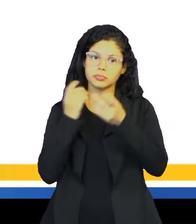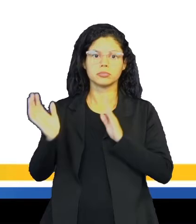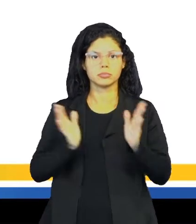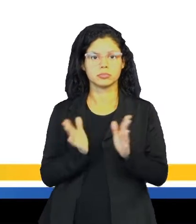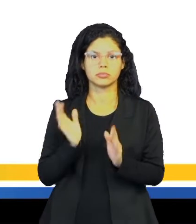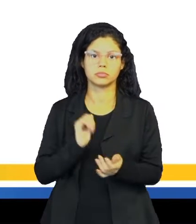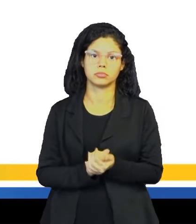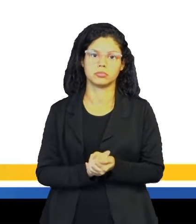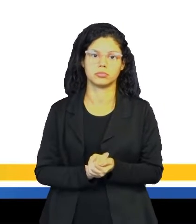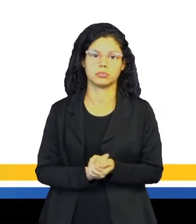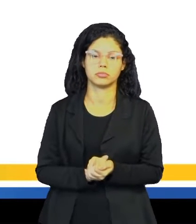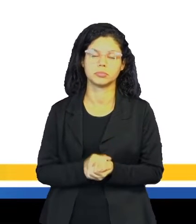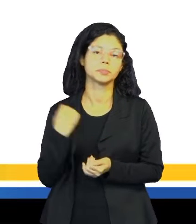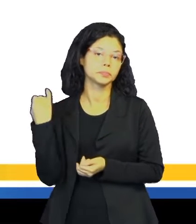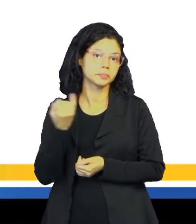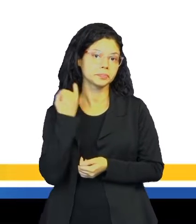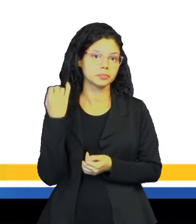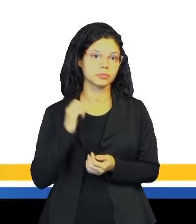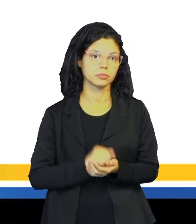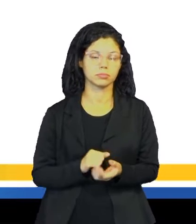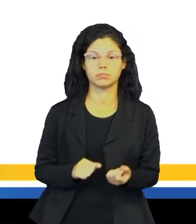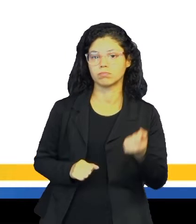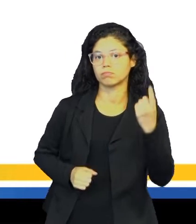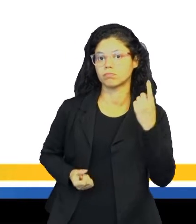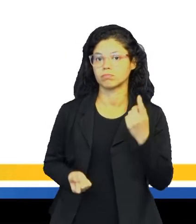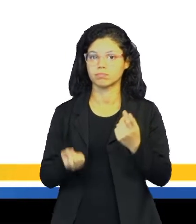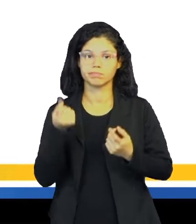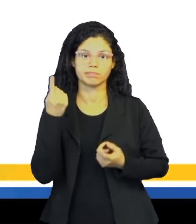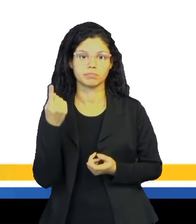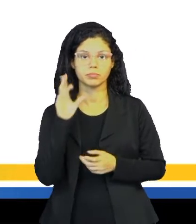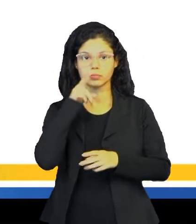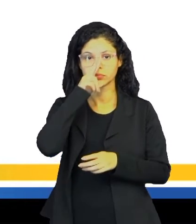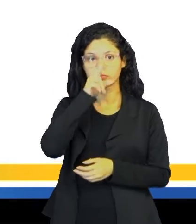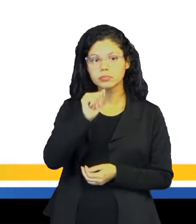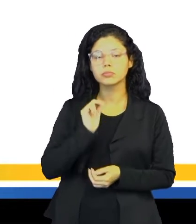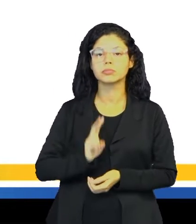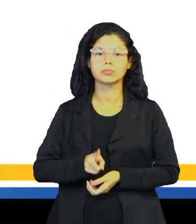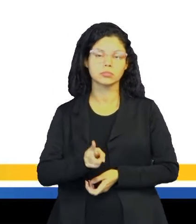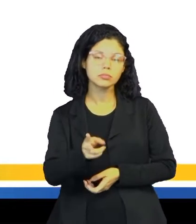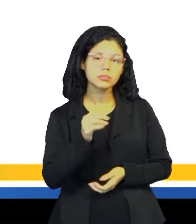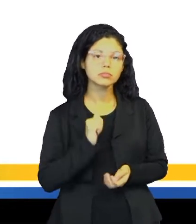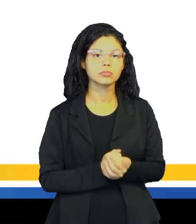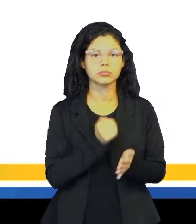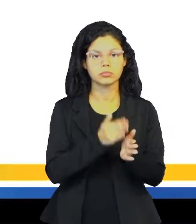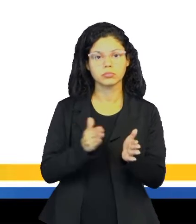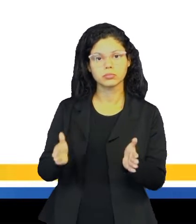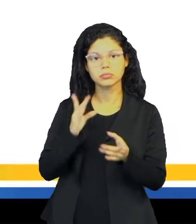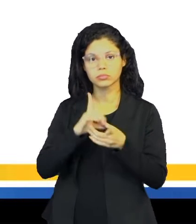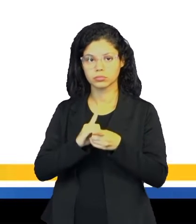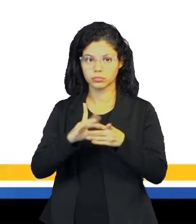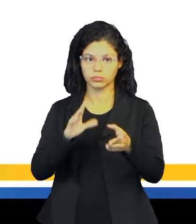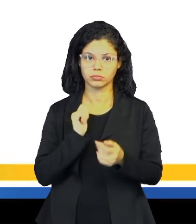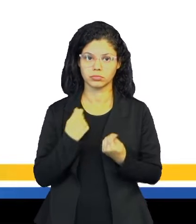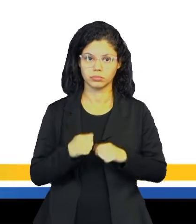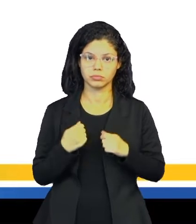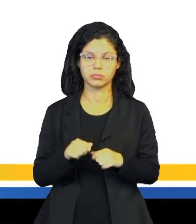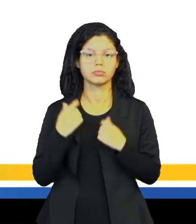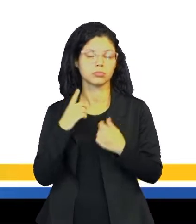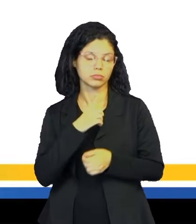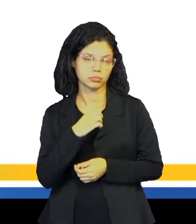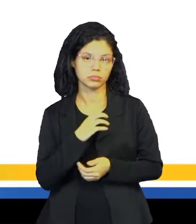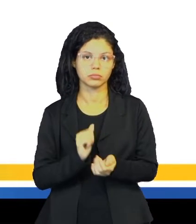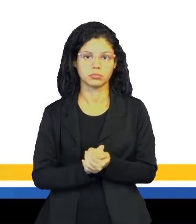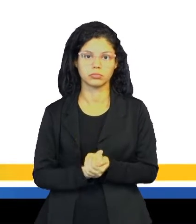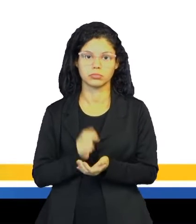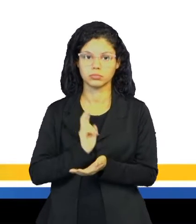de associação. Muito importante a alternância do poder. Para que se mantenha essa ordem democrática, é importante que as pessoas